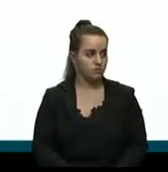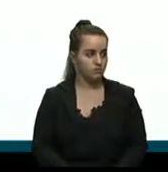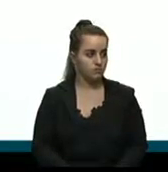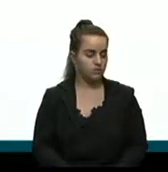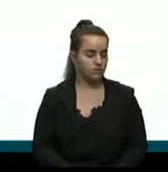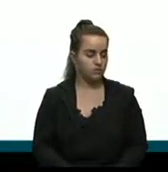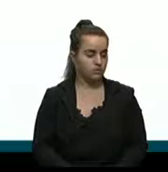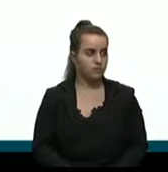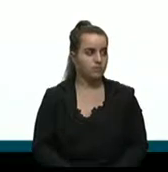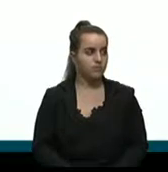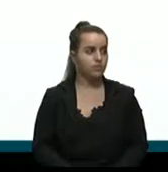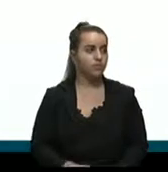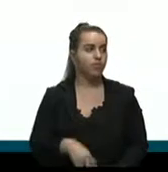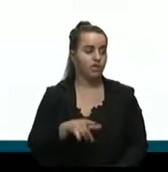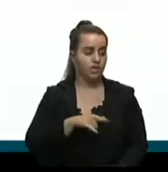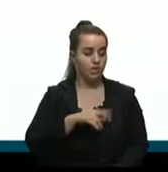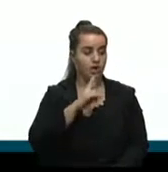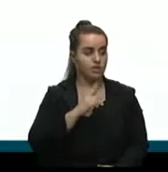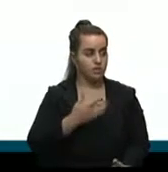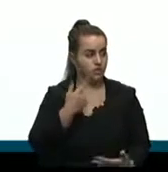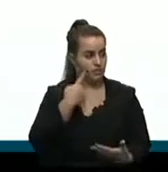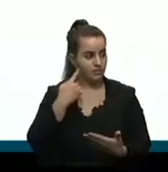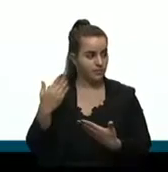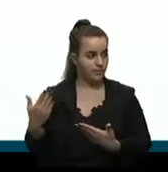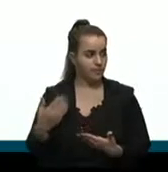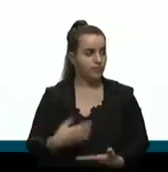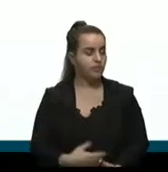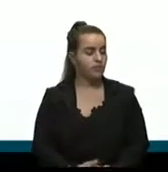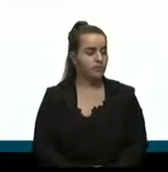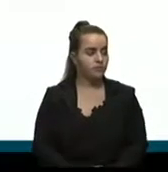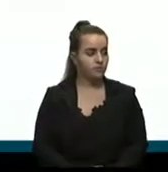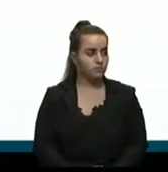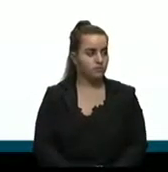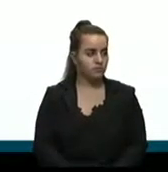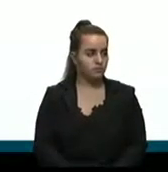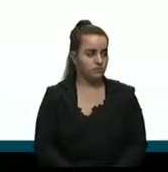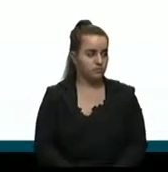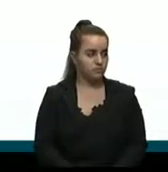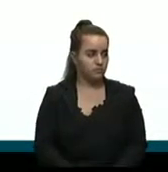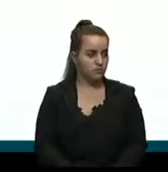170, o que nos fornece YC igual a